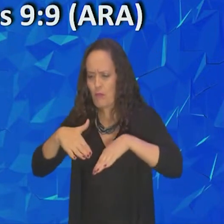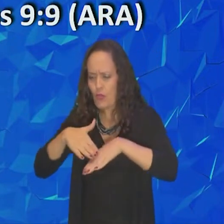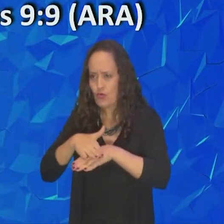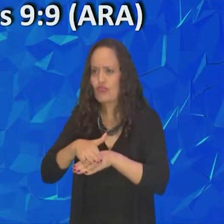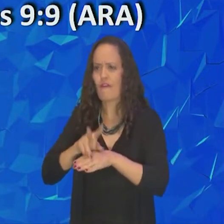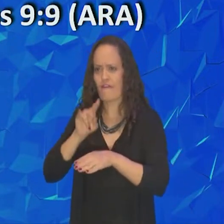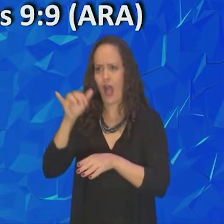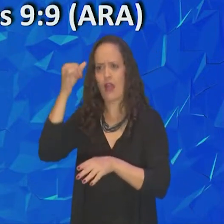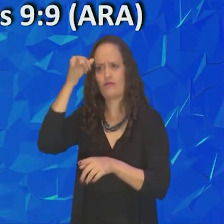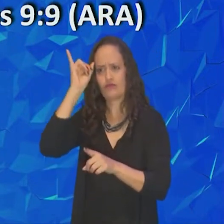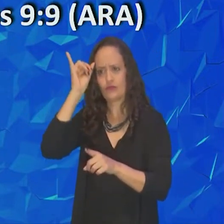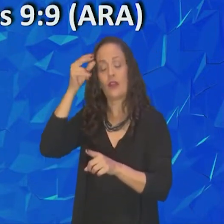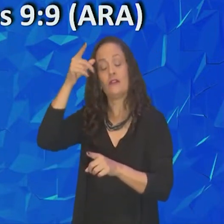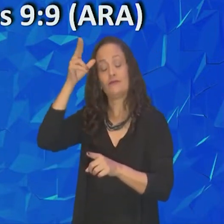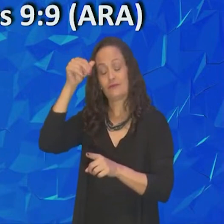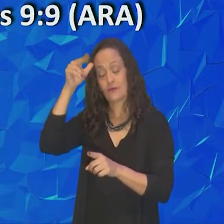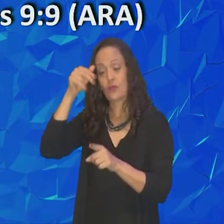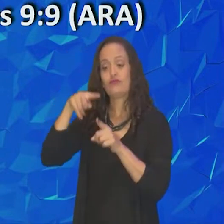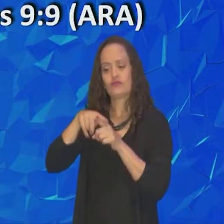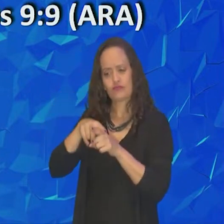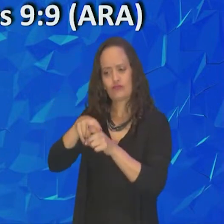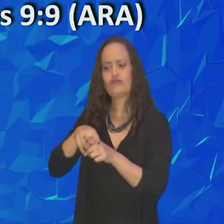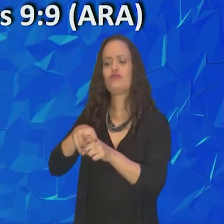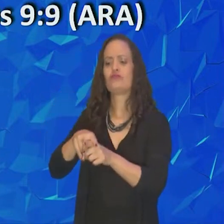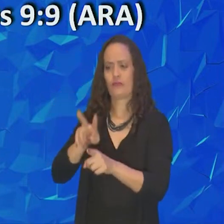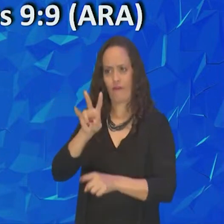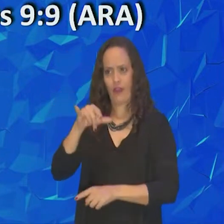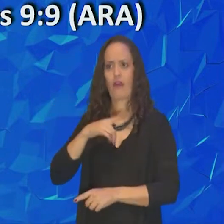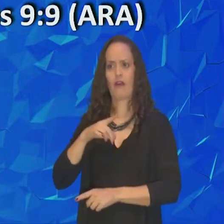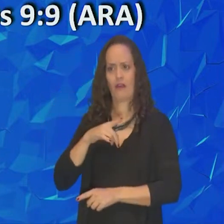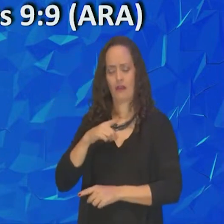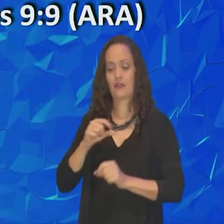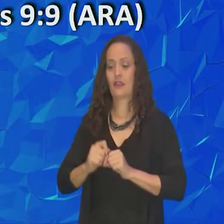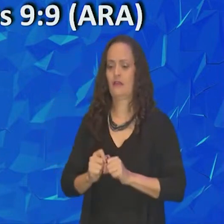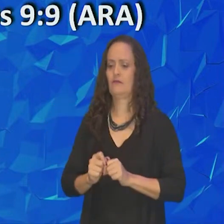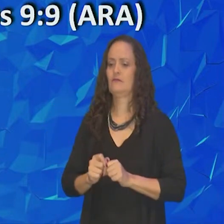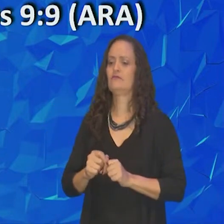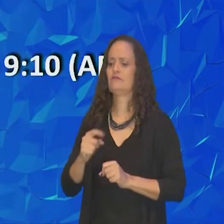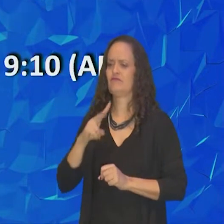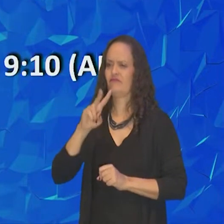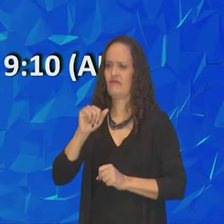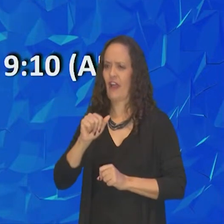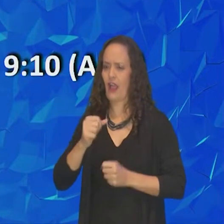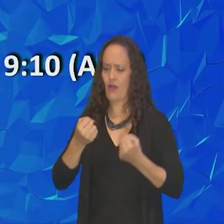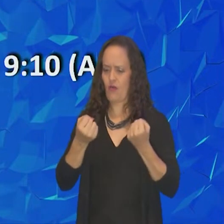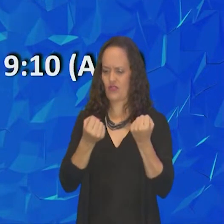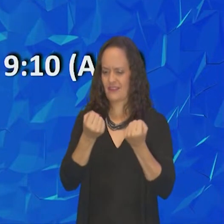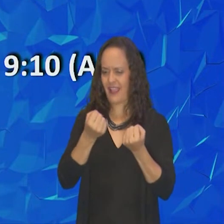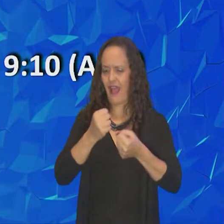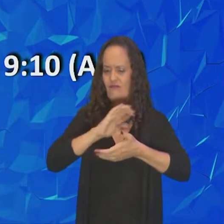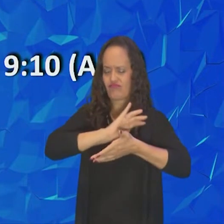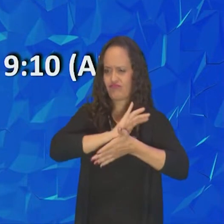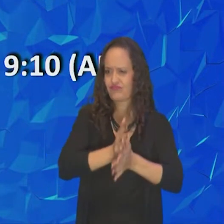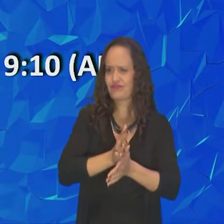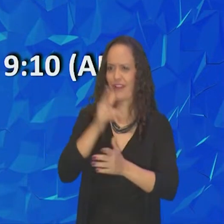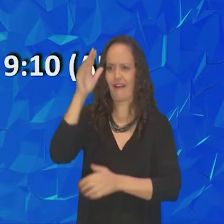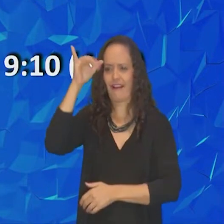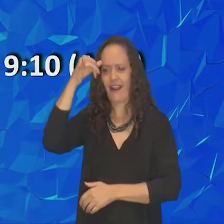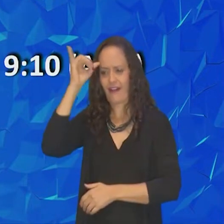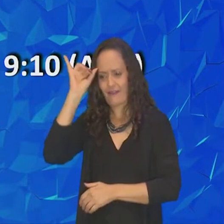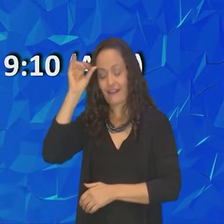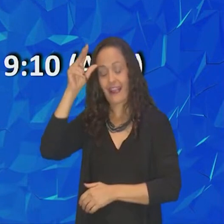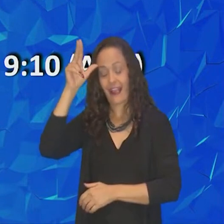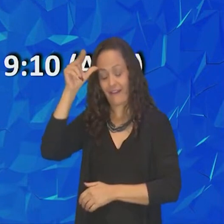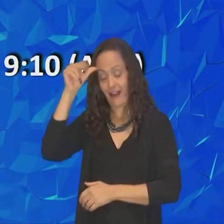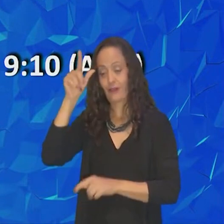em jumento, num jumentinho, cria de jumento. Destruirei os carros de Efraim e os cavalos de Jerusalém, e o arco